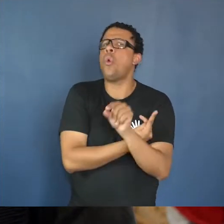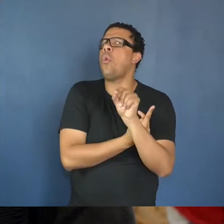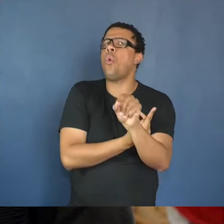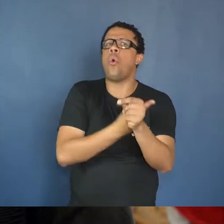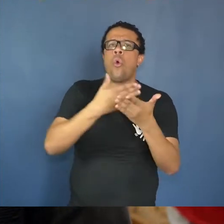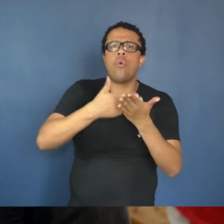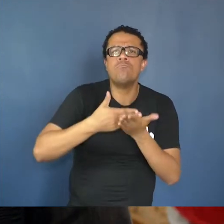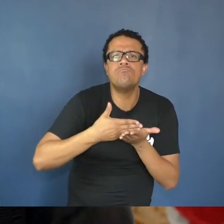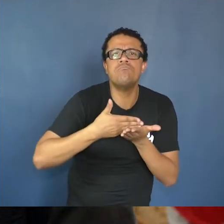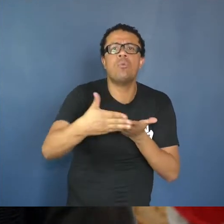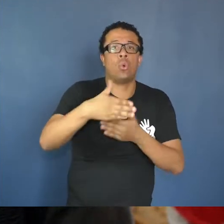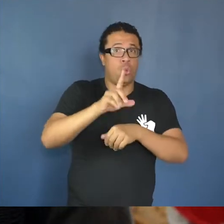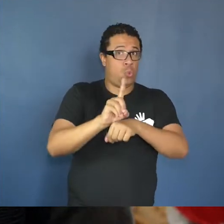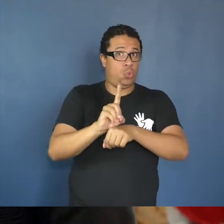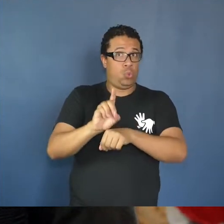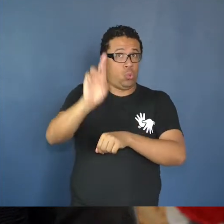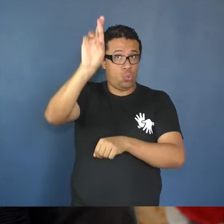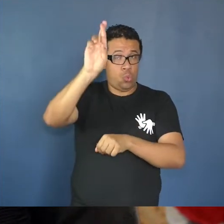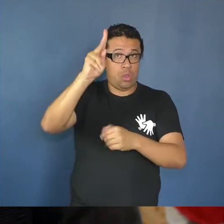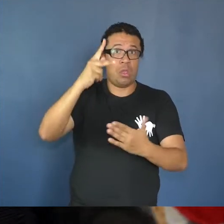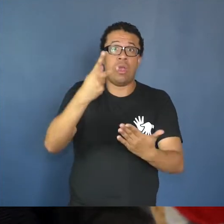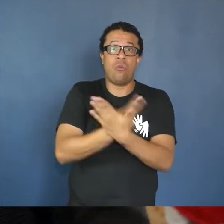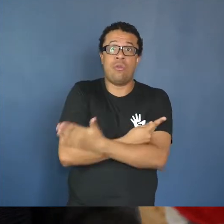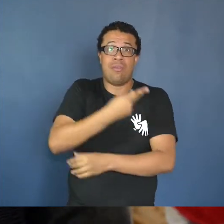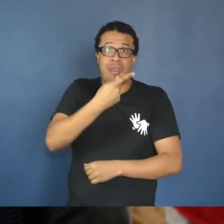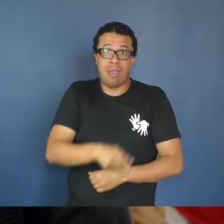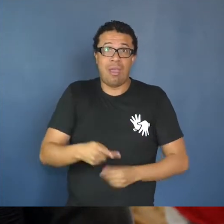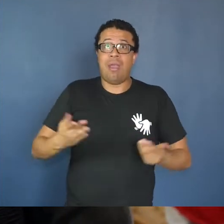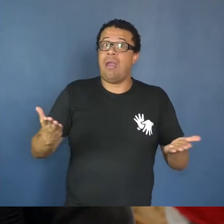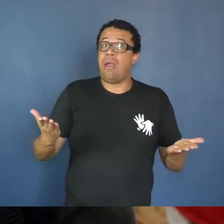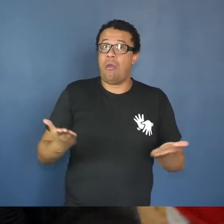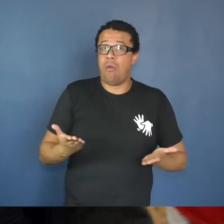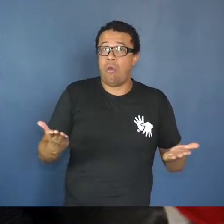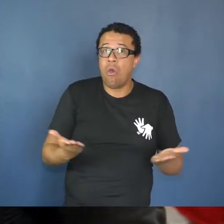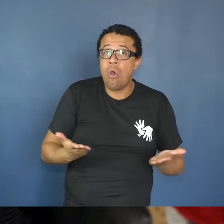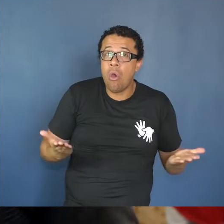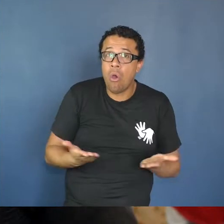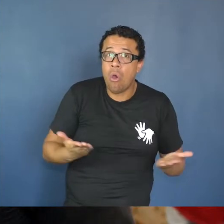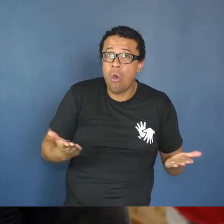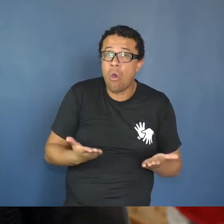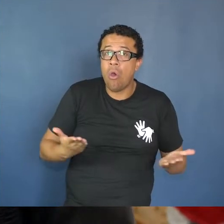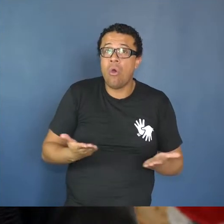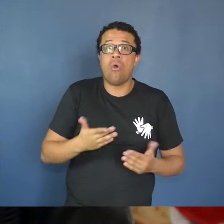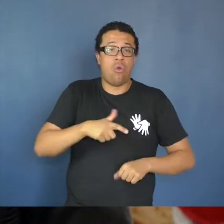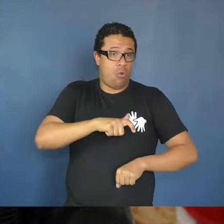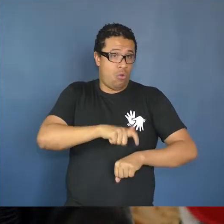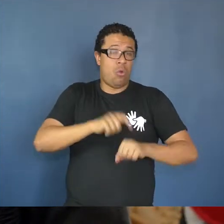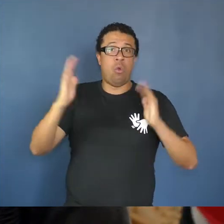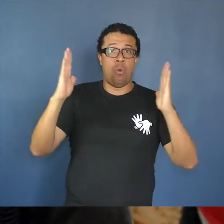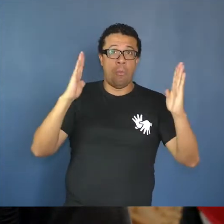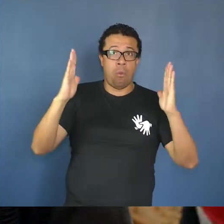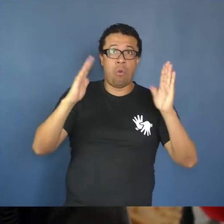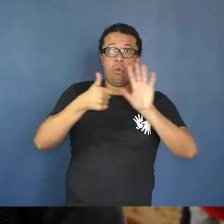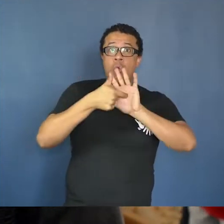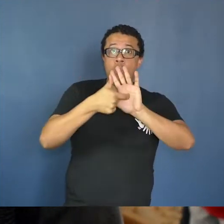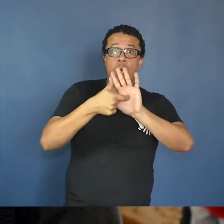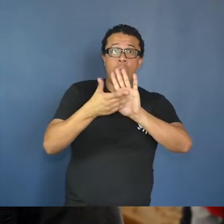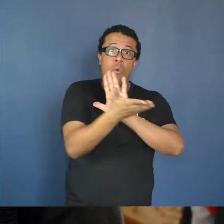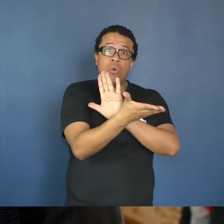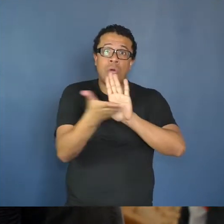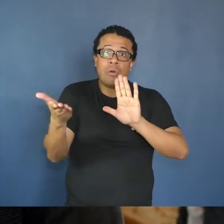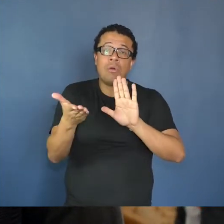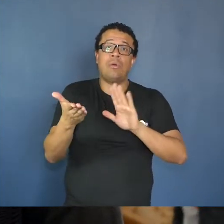programa de doutorado, aconteça nesse momento em que a gente está, na verdade, mostrando que não